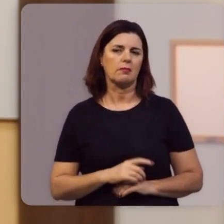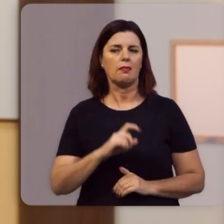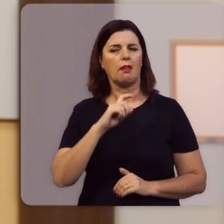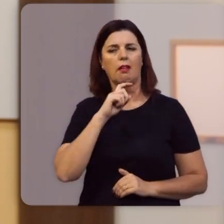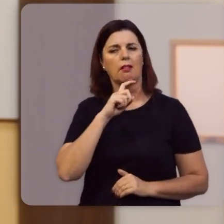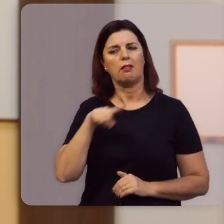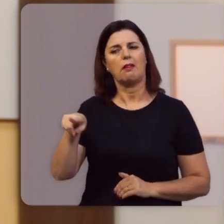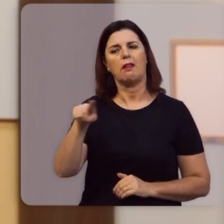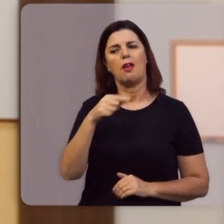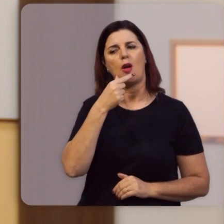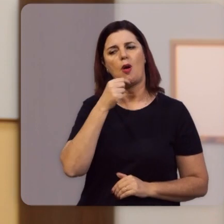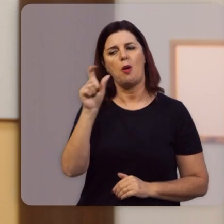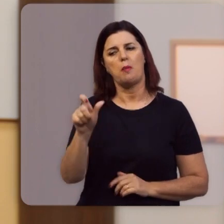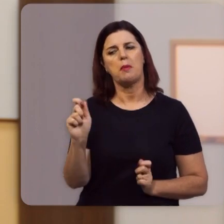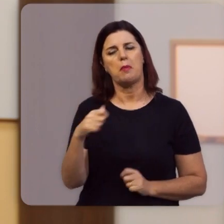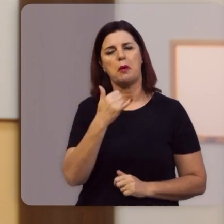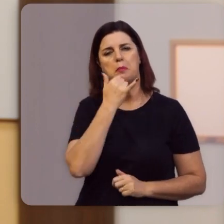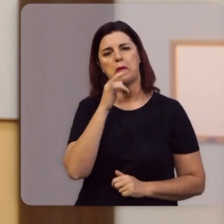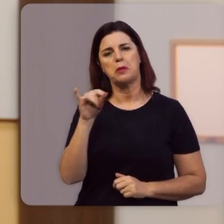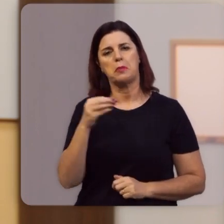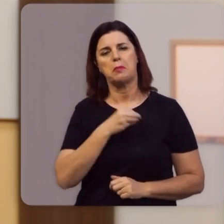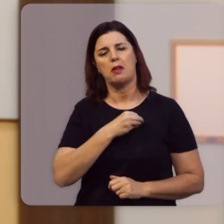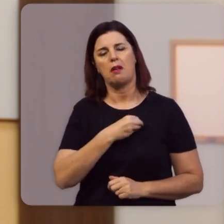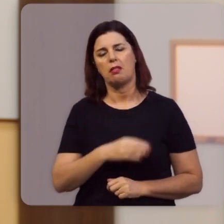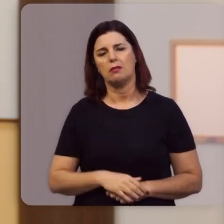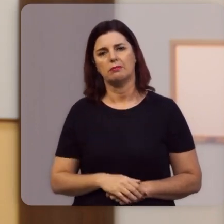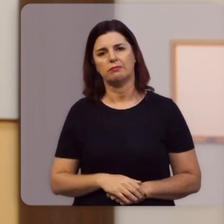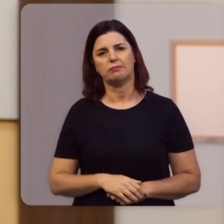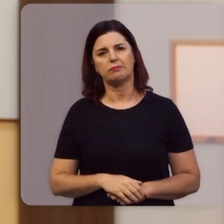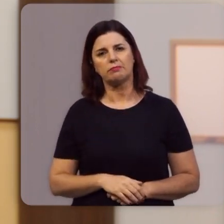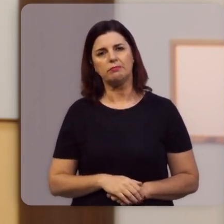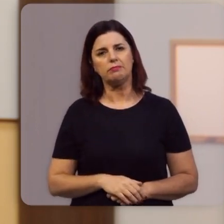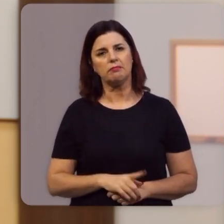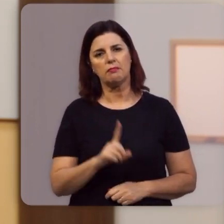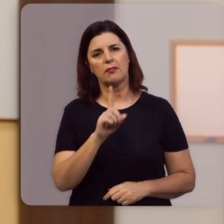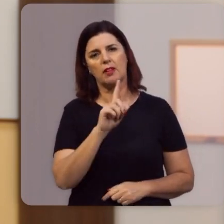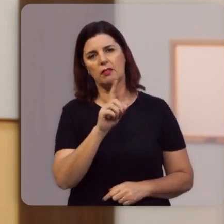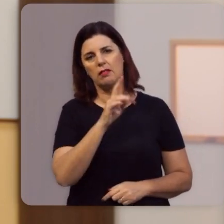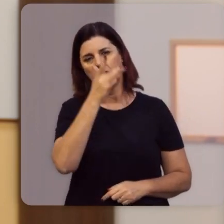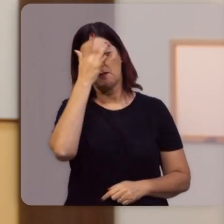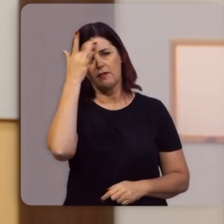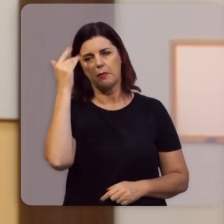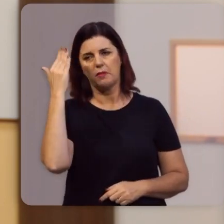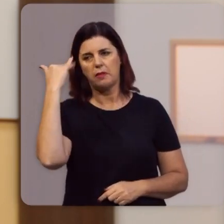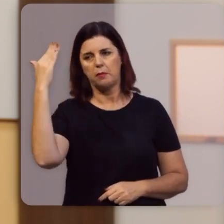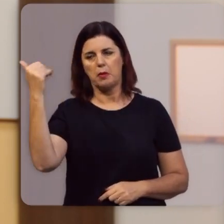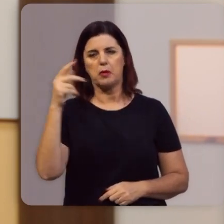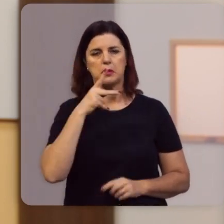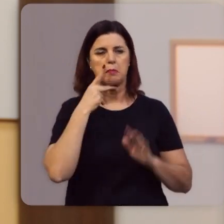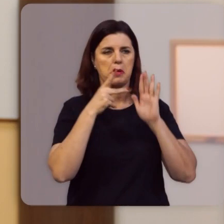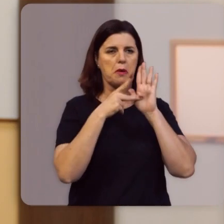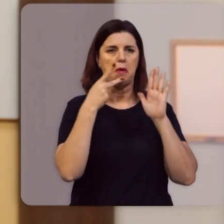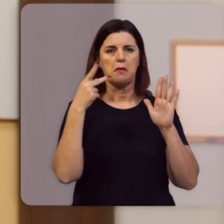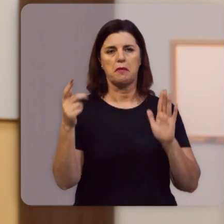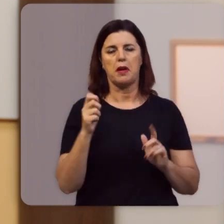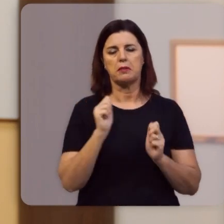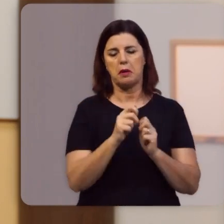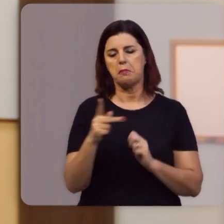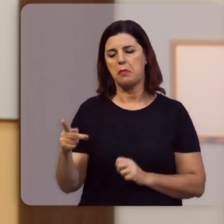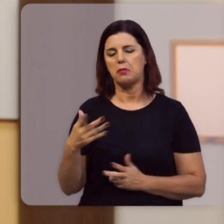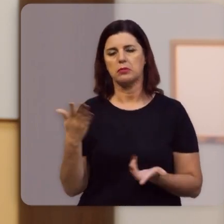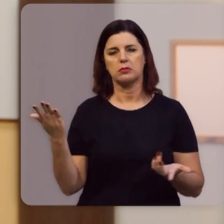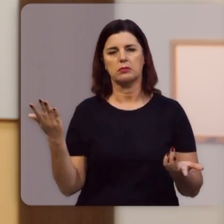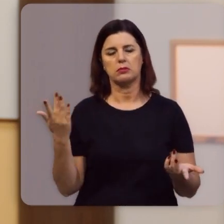Nenhum homem pode perdoar pecados, nem os patriarcas, nem os profetas, nem os